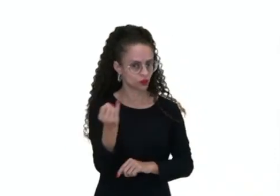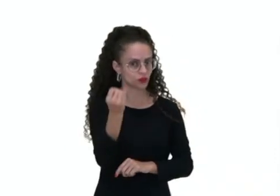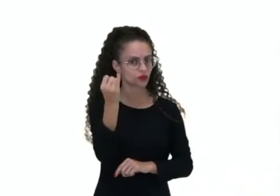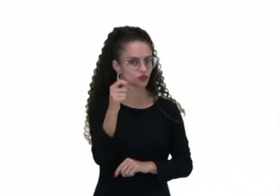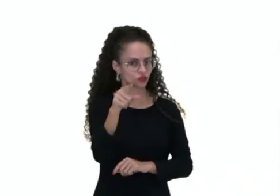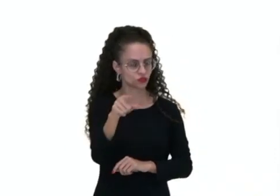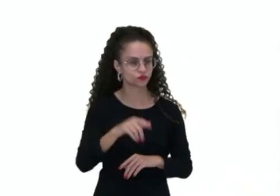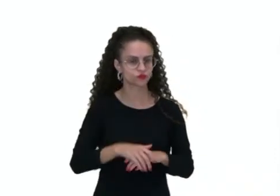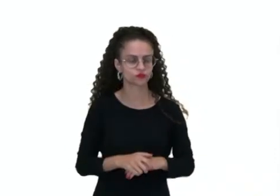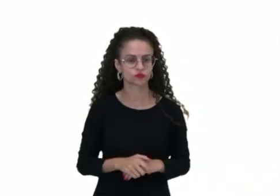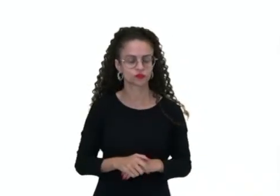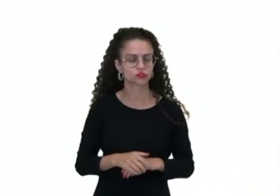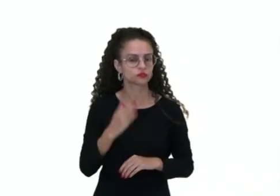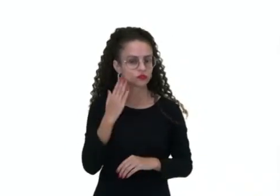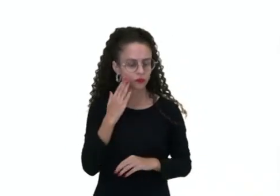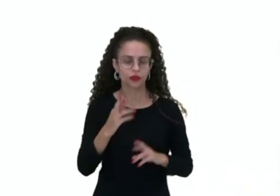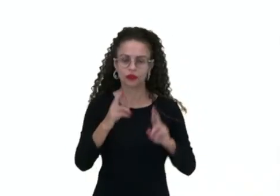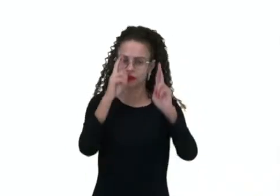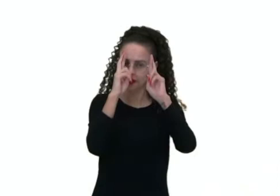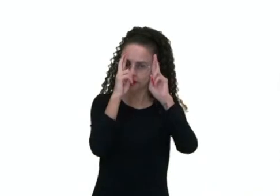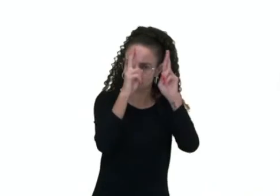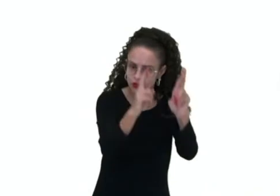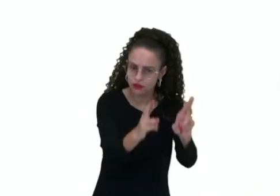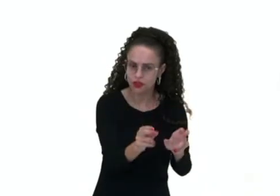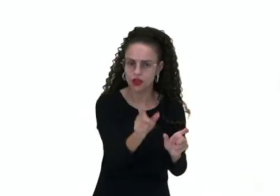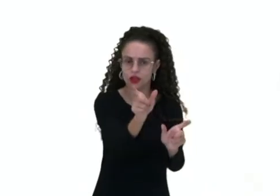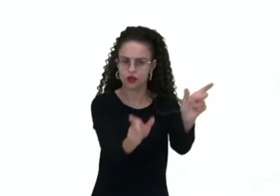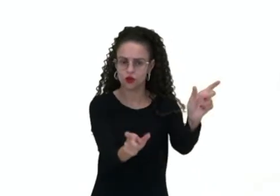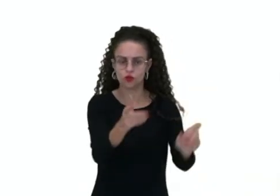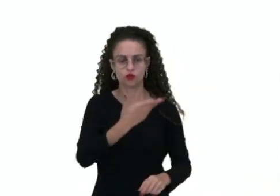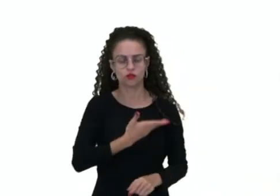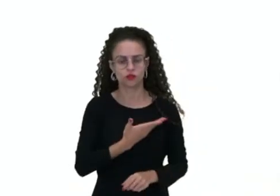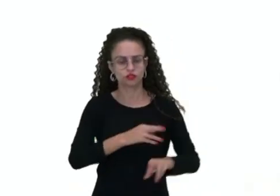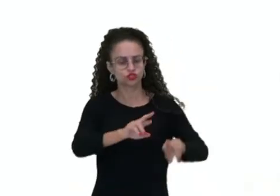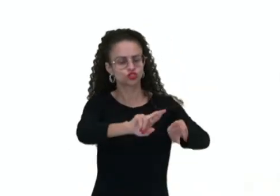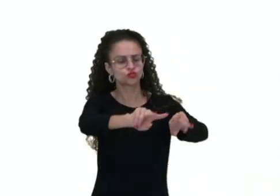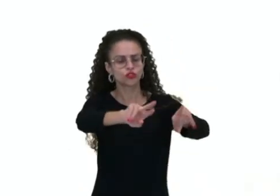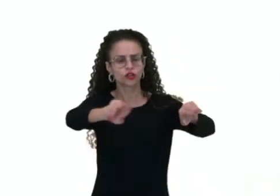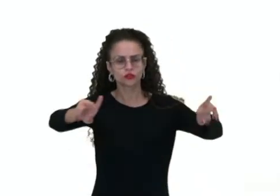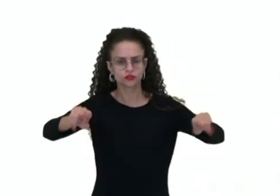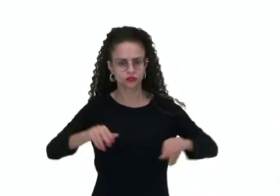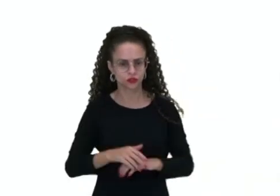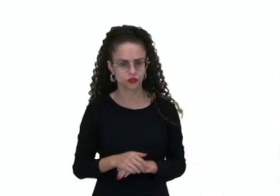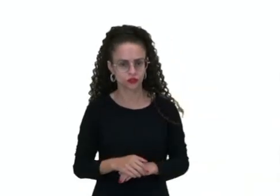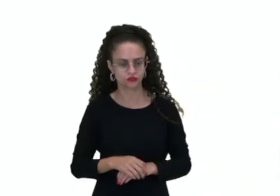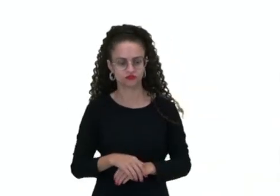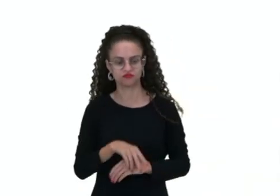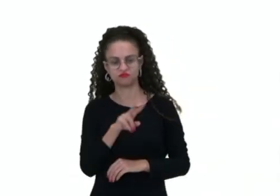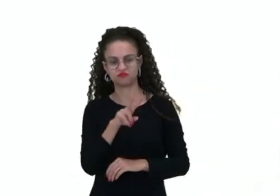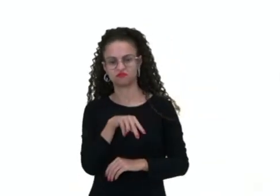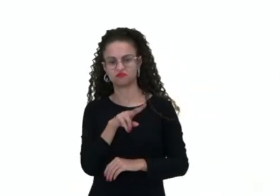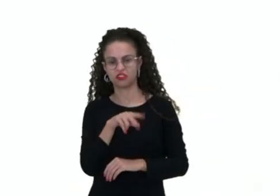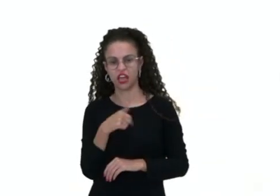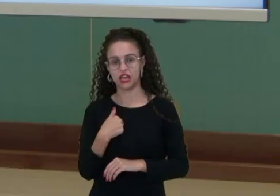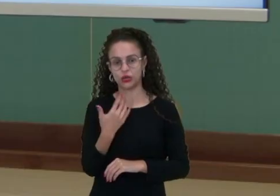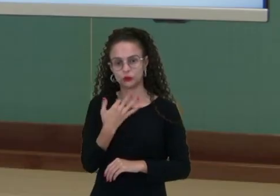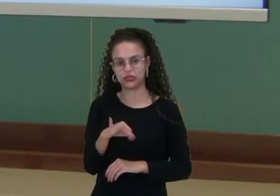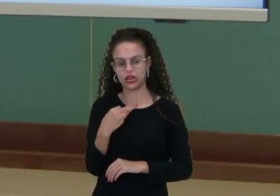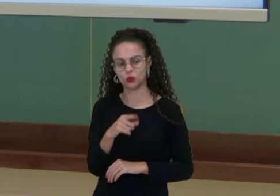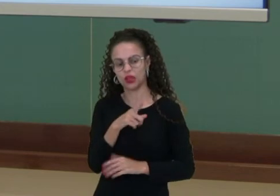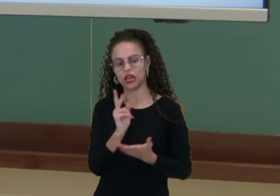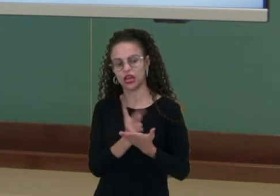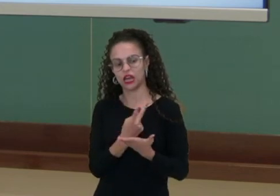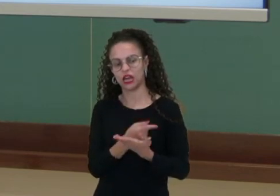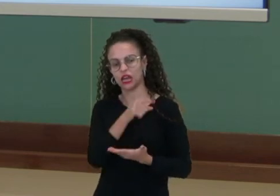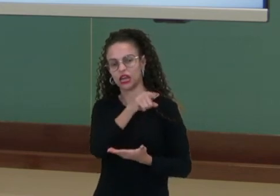importante. Sabe? Respeitar o coleguinha, as diferenças. Parar de olhar que só você está certo, que os